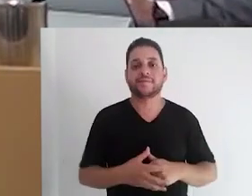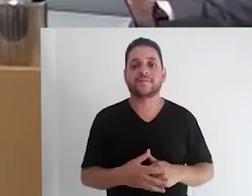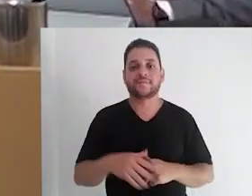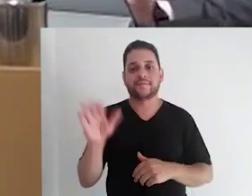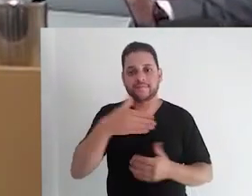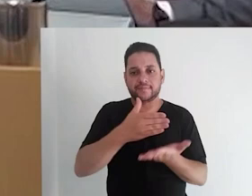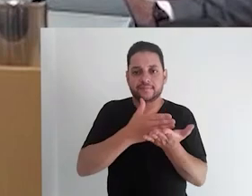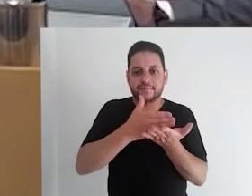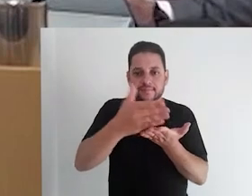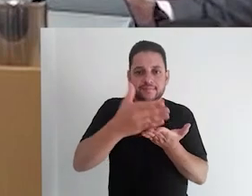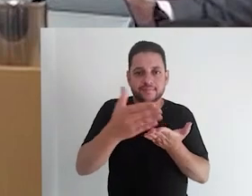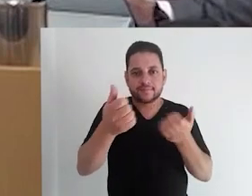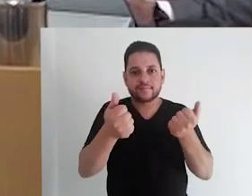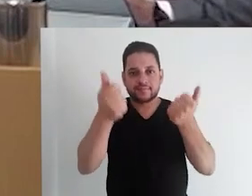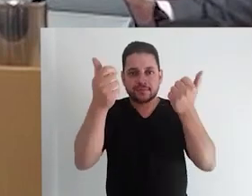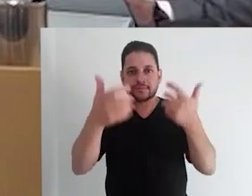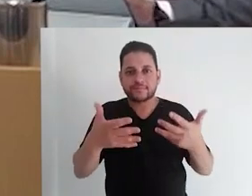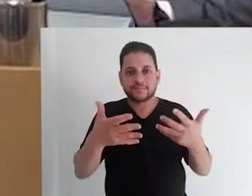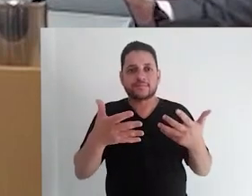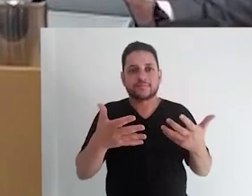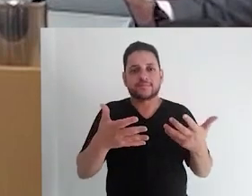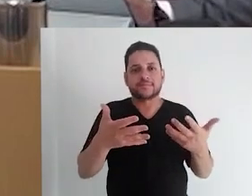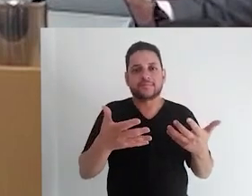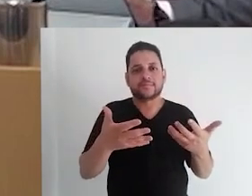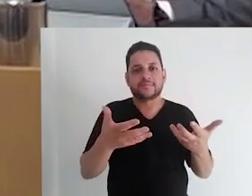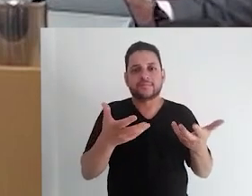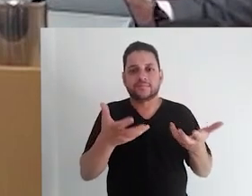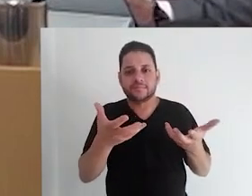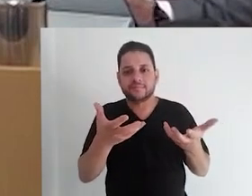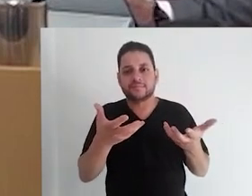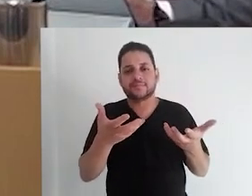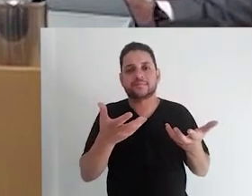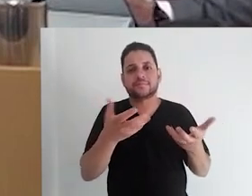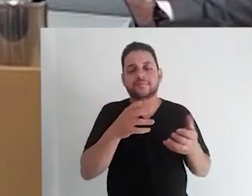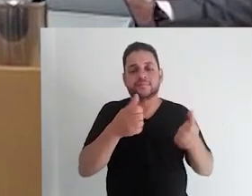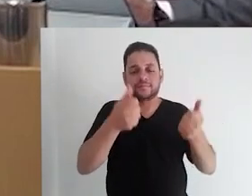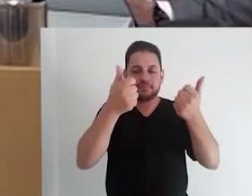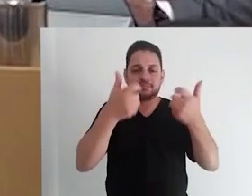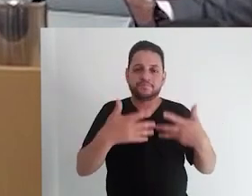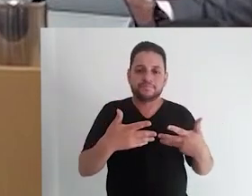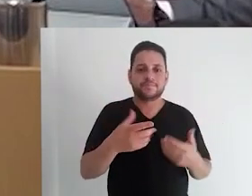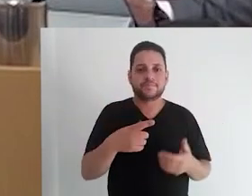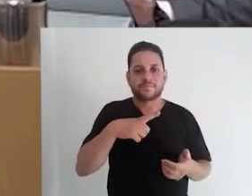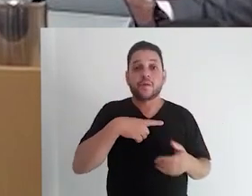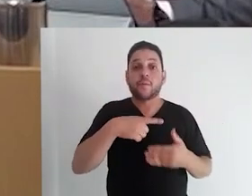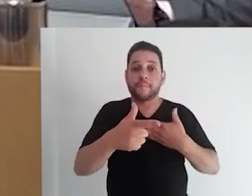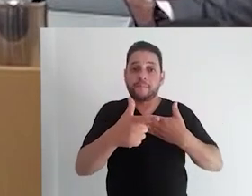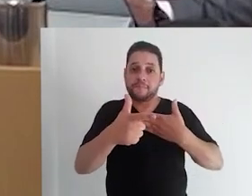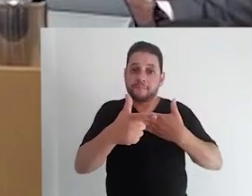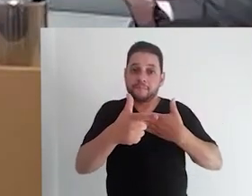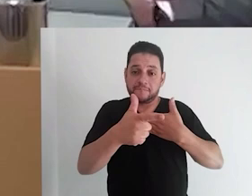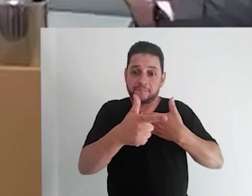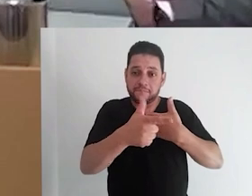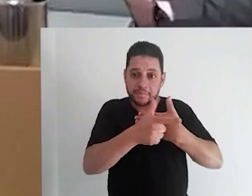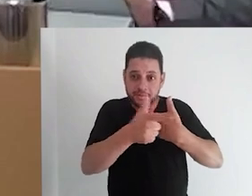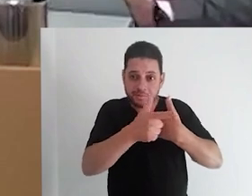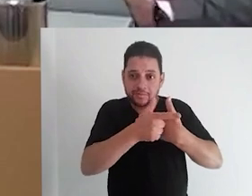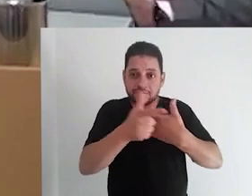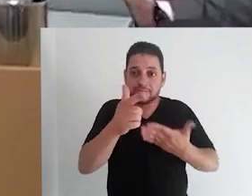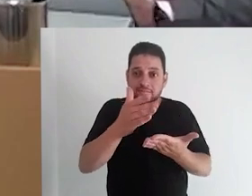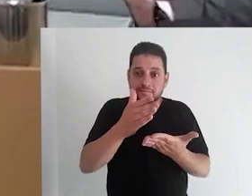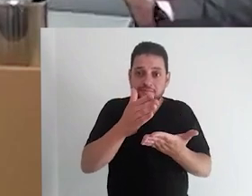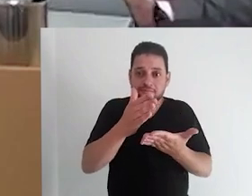Inicialmente, eu gostaria de reconhecer e registrar o papel de alguns colegas,